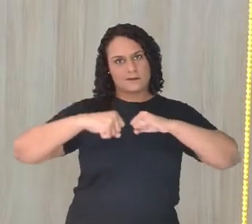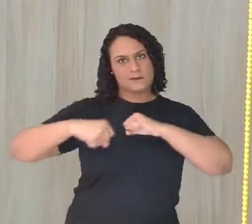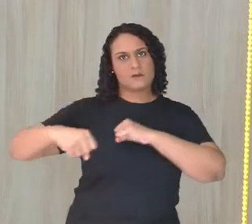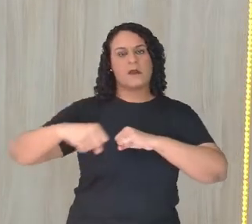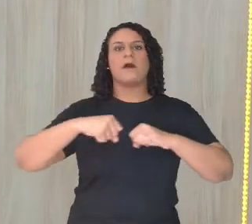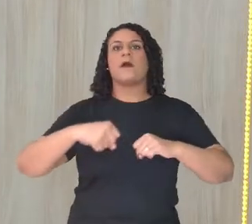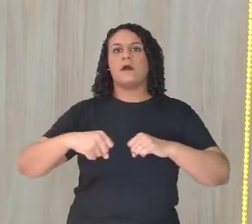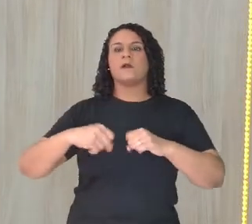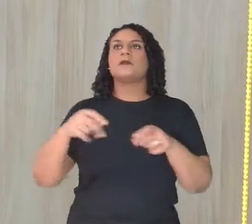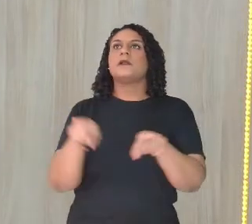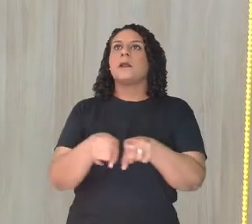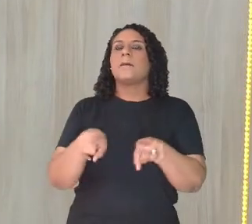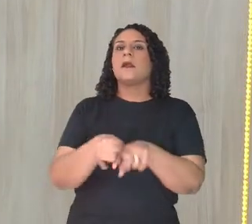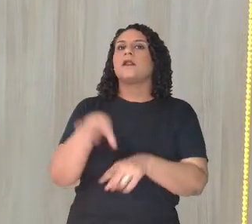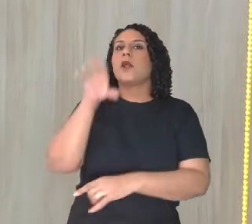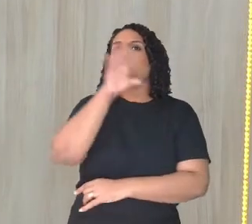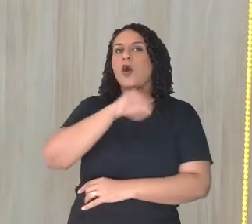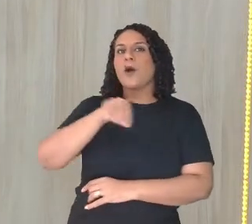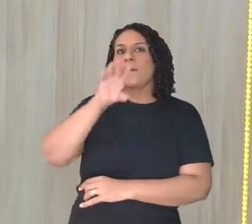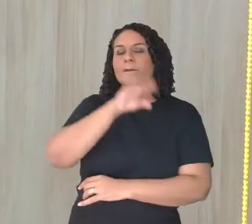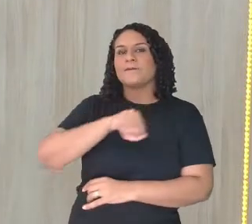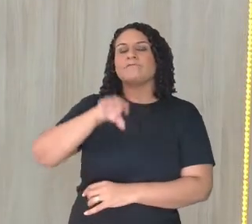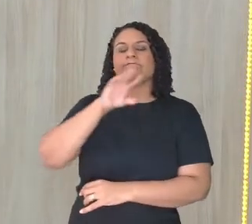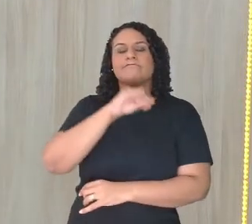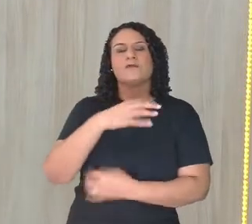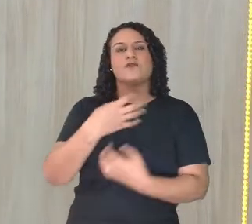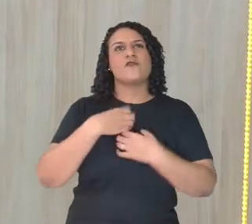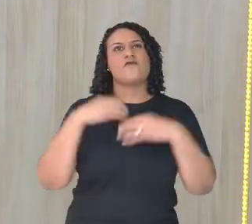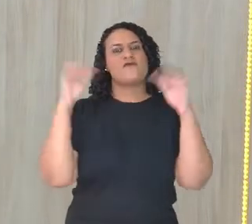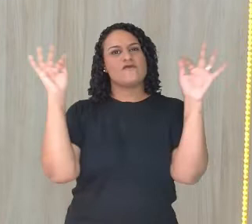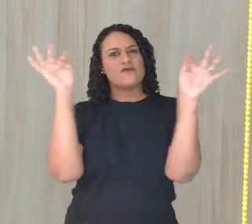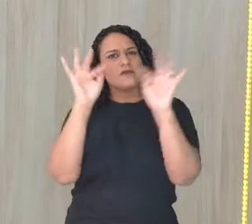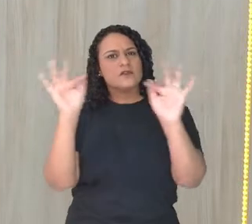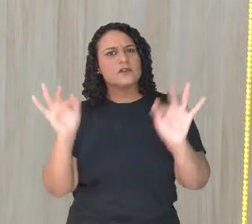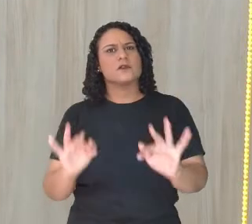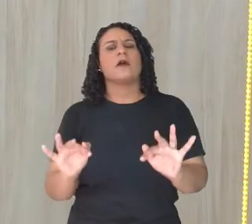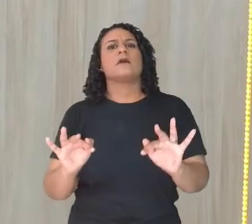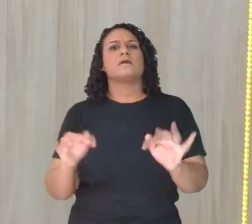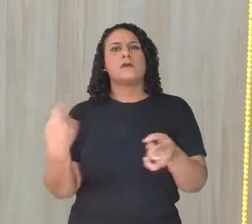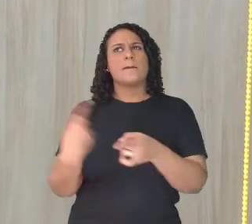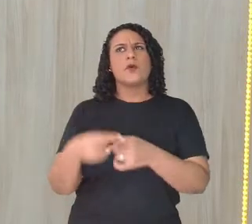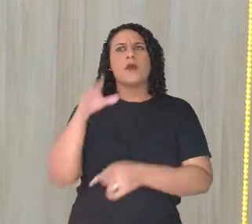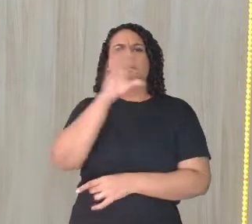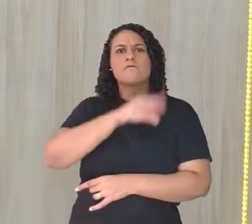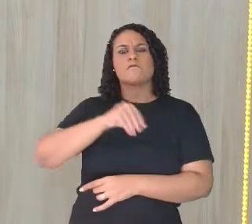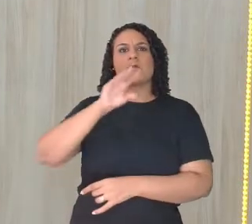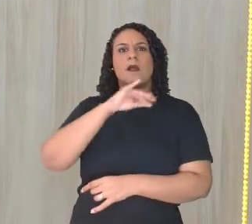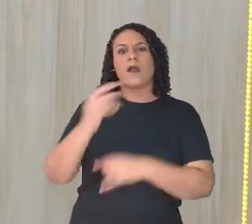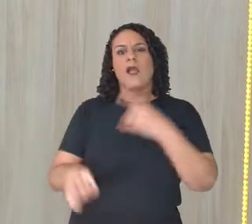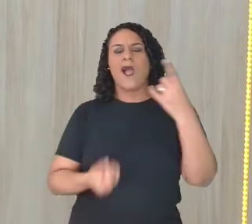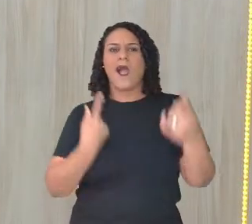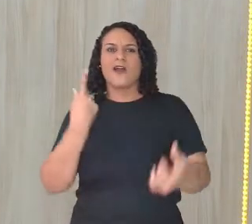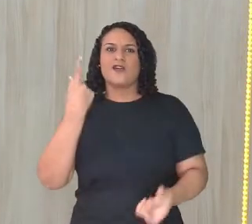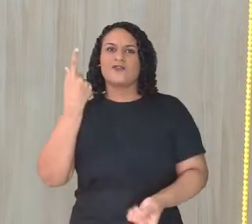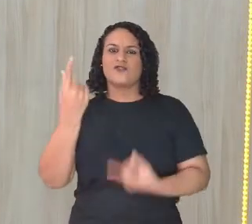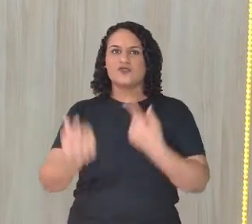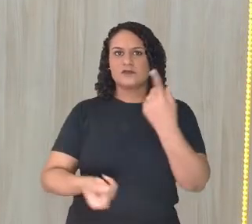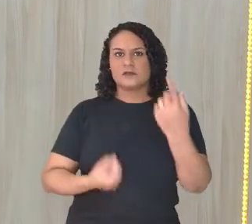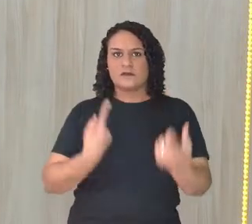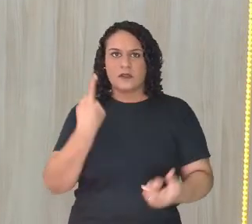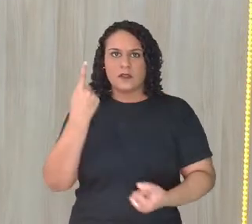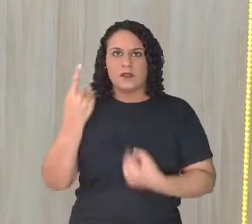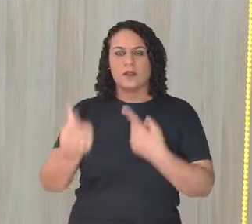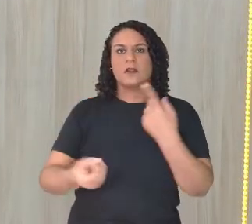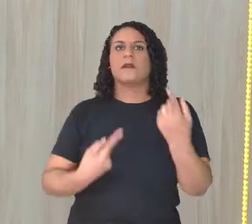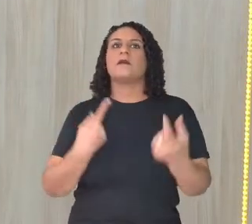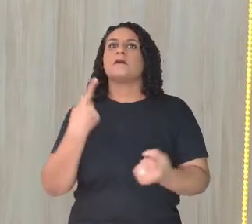de oralidade. E eu fico muito feliz da gente estar tratando a oralidade, porque muitas vezes esse